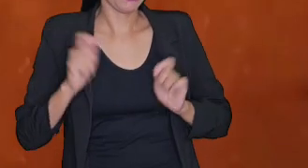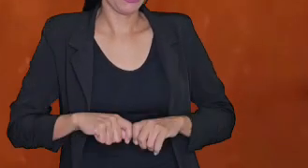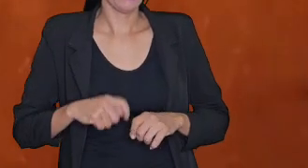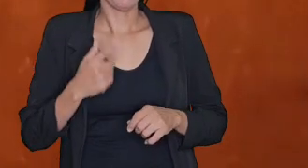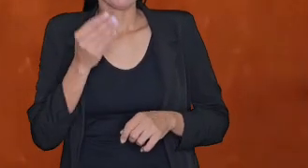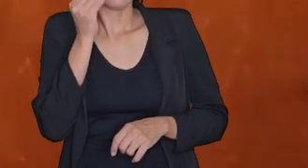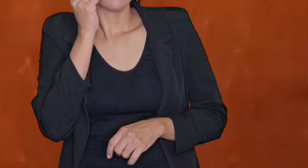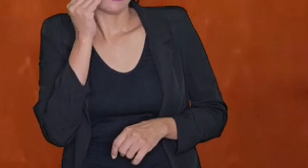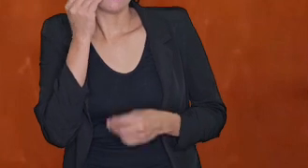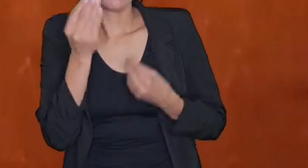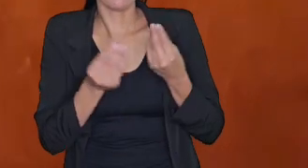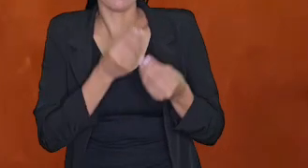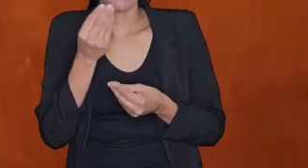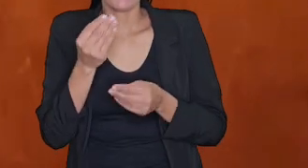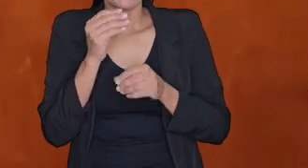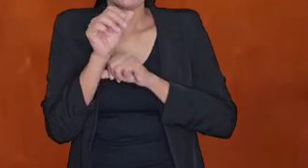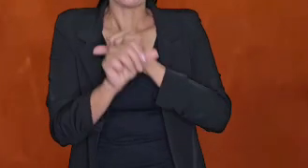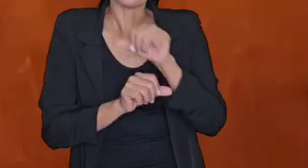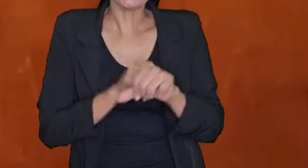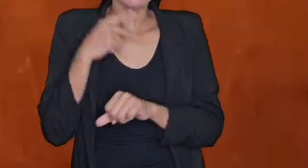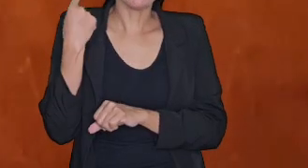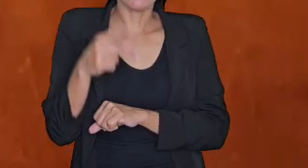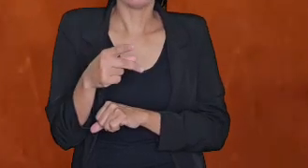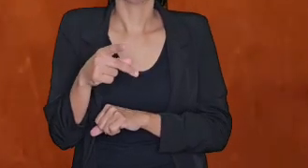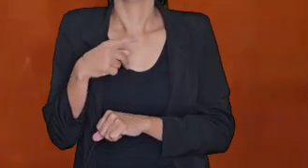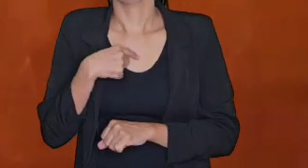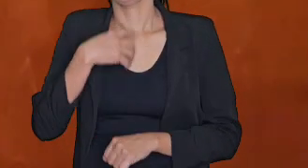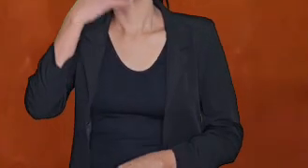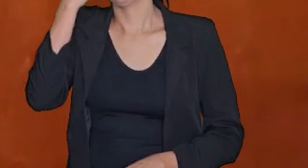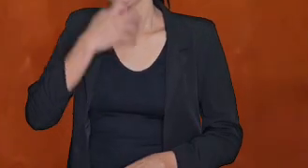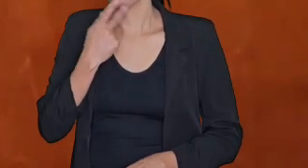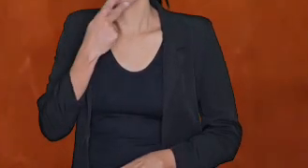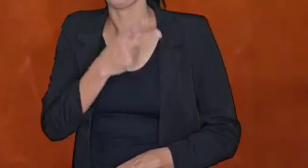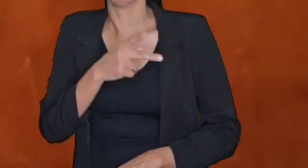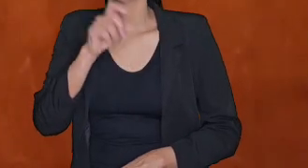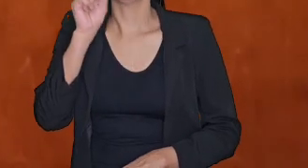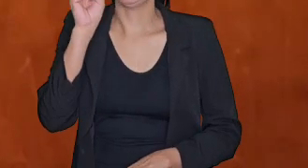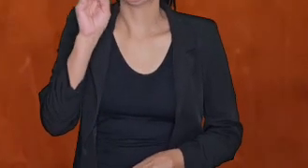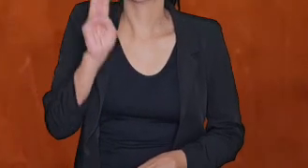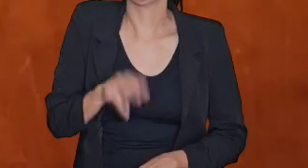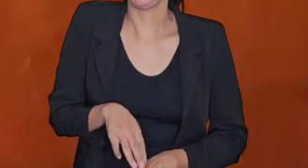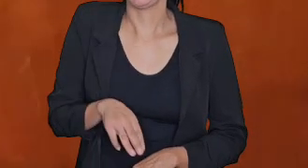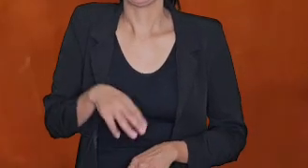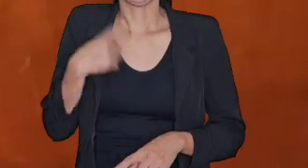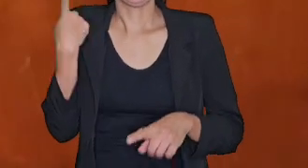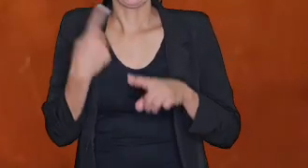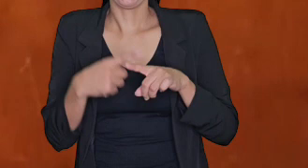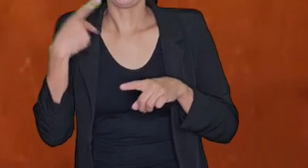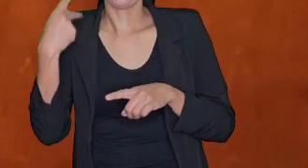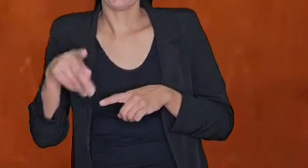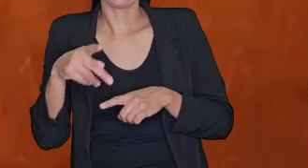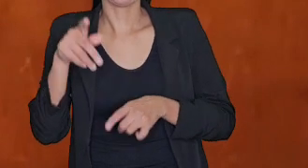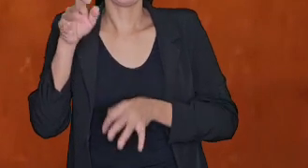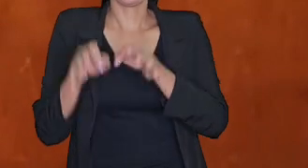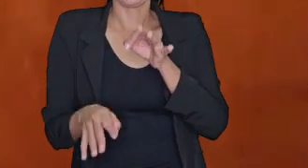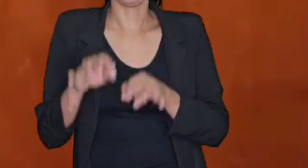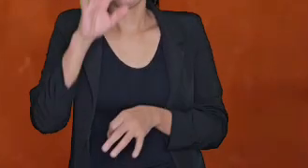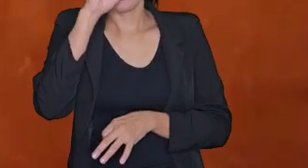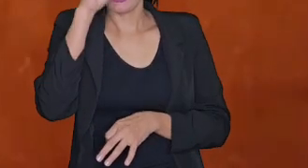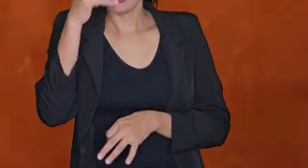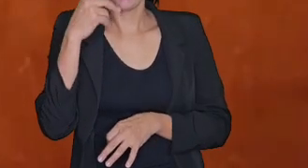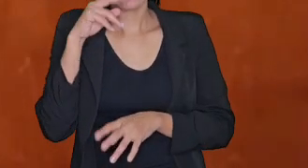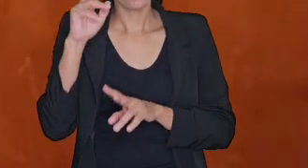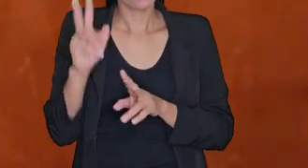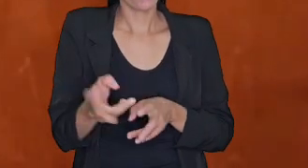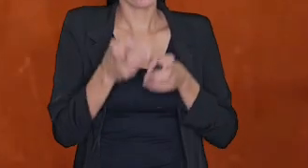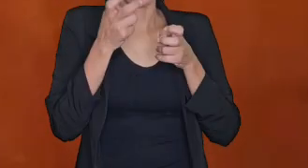nessa decisão para, né, para tentar modificá-la? Vou ser bem sincero, entendo que sim.